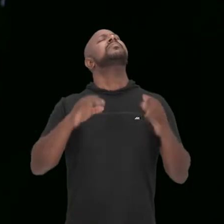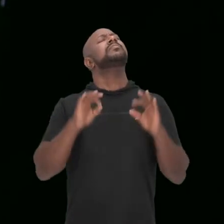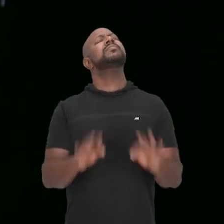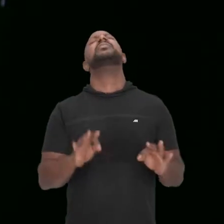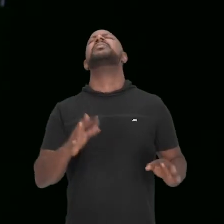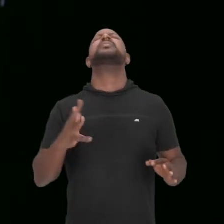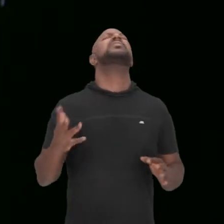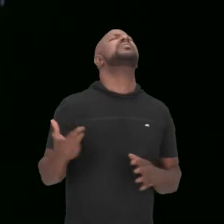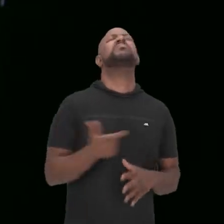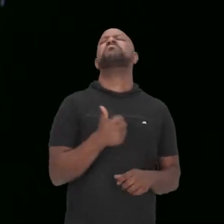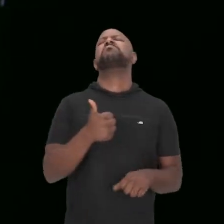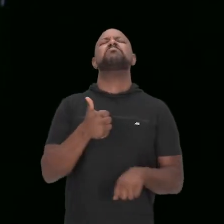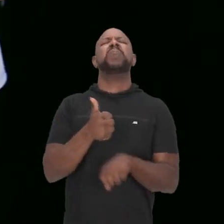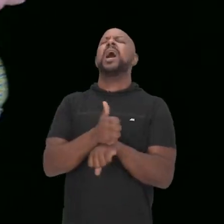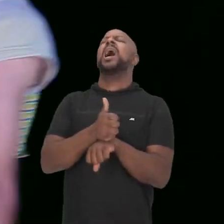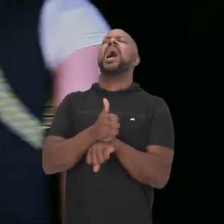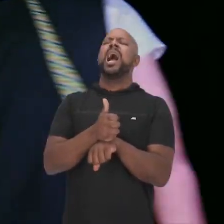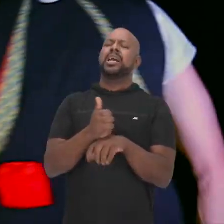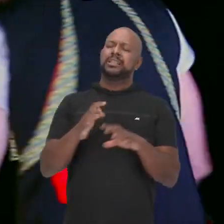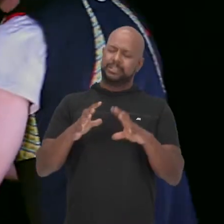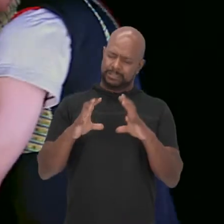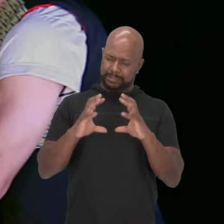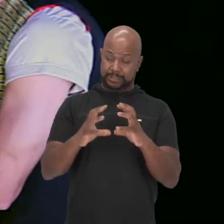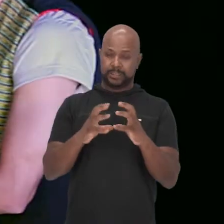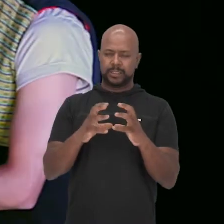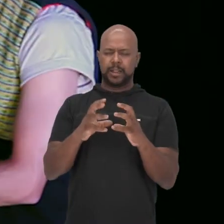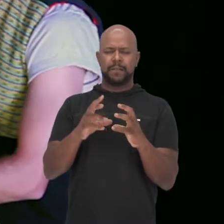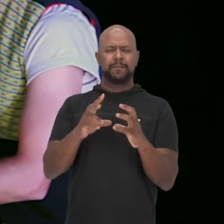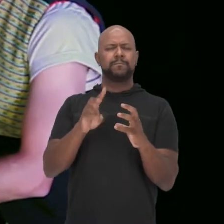Eles tomavam tônico